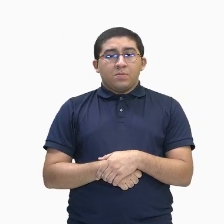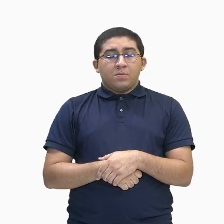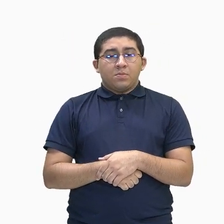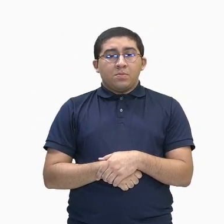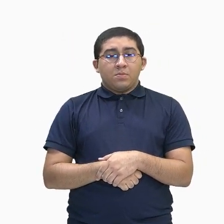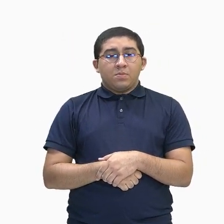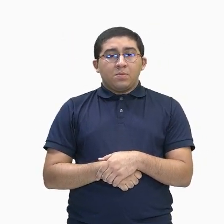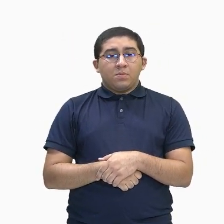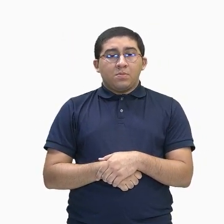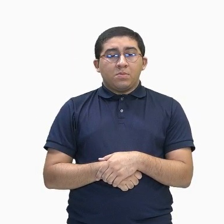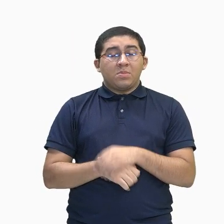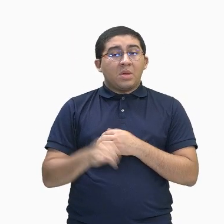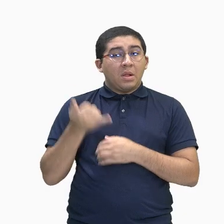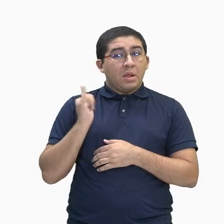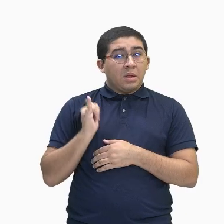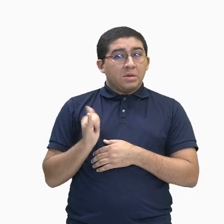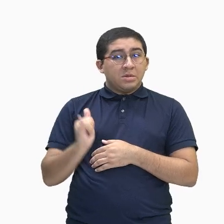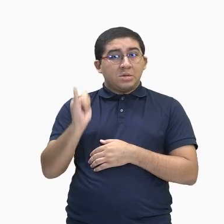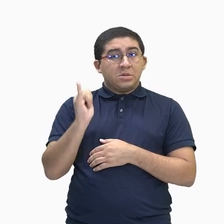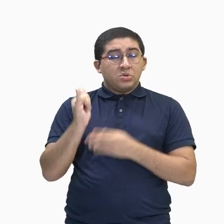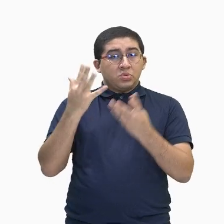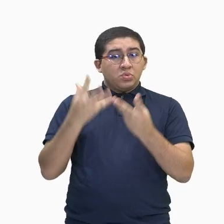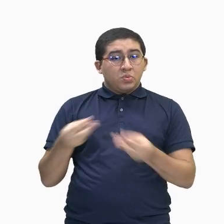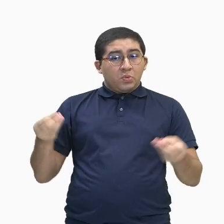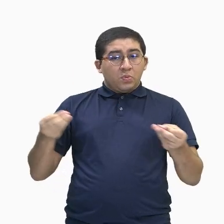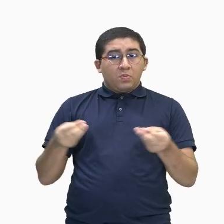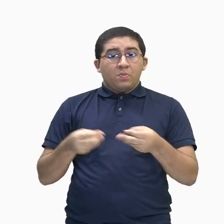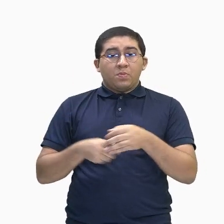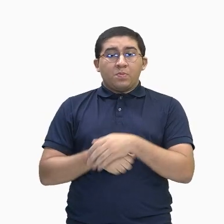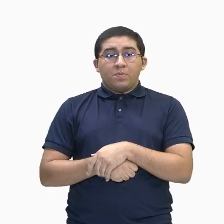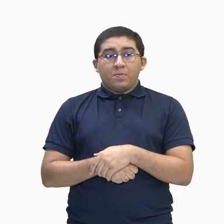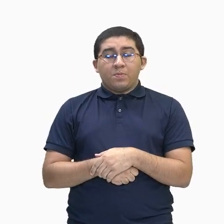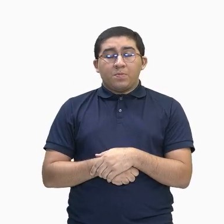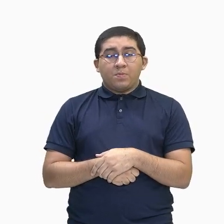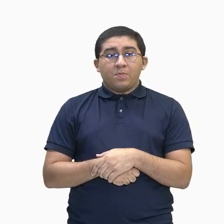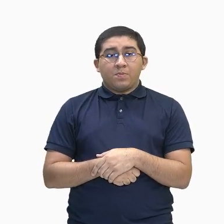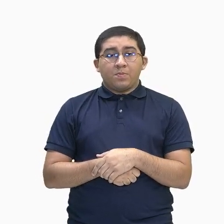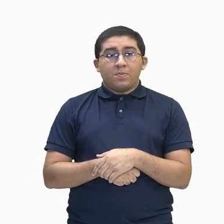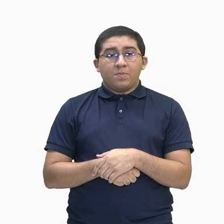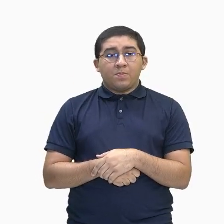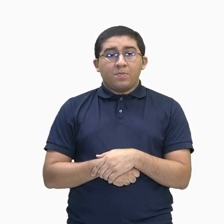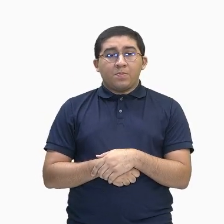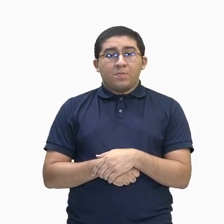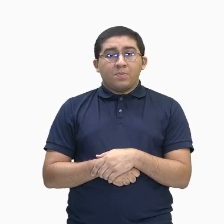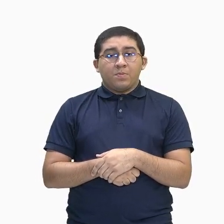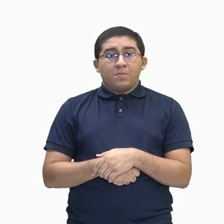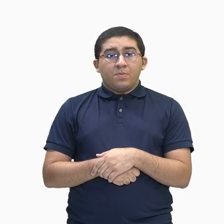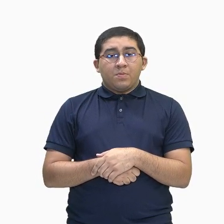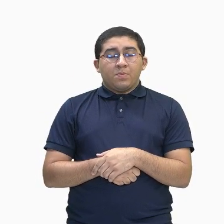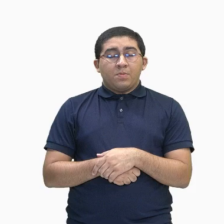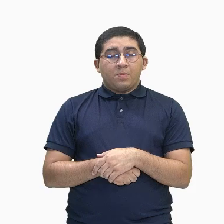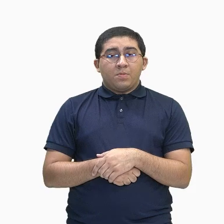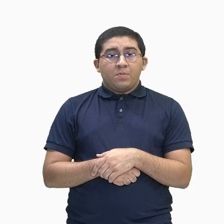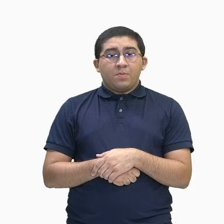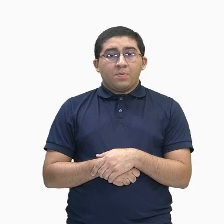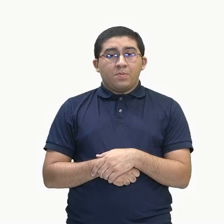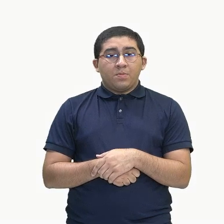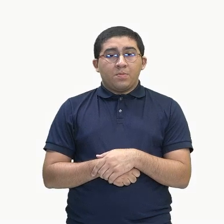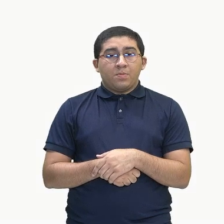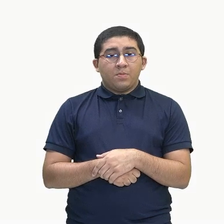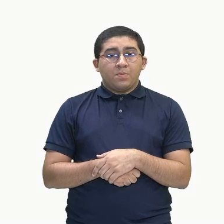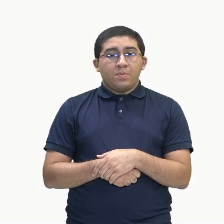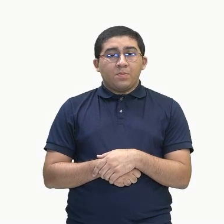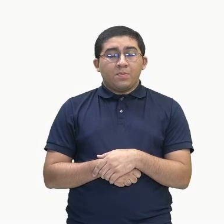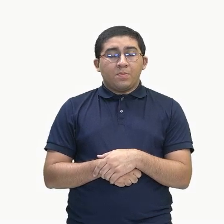repente foi embora, tá bom? Tá uma dica para vocês para diferenciar quando